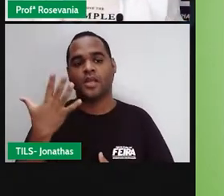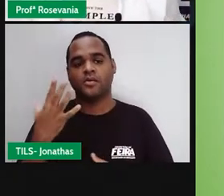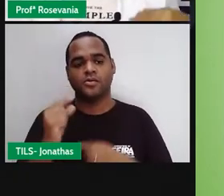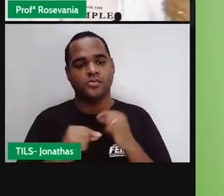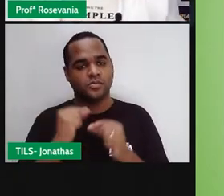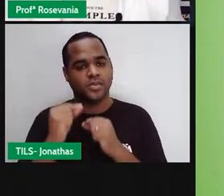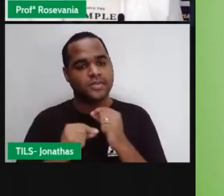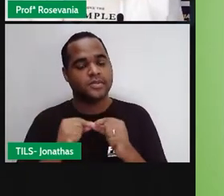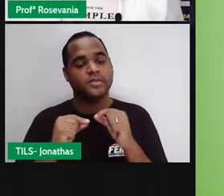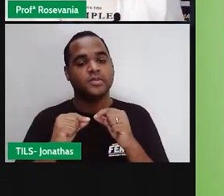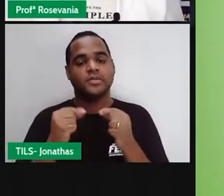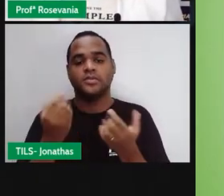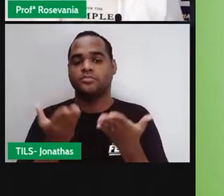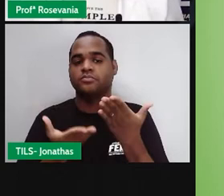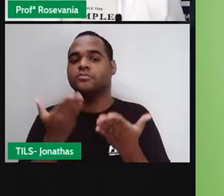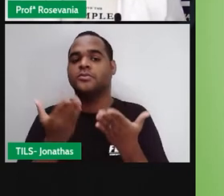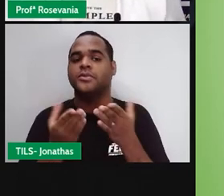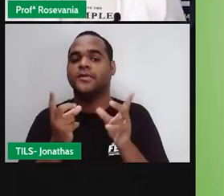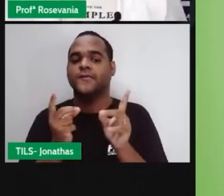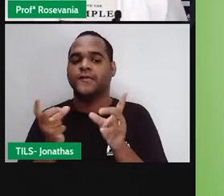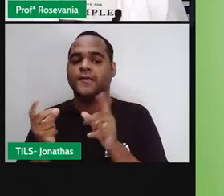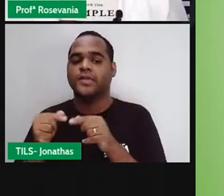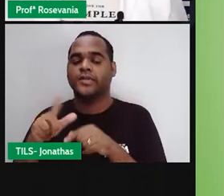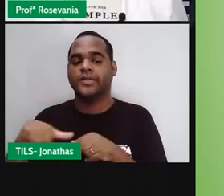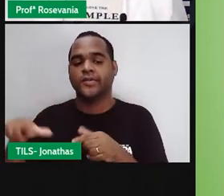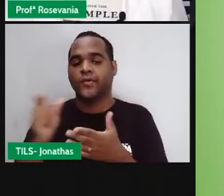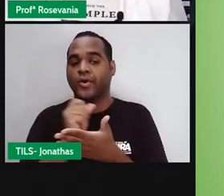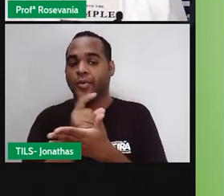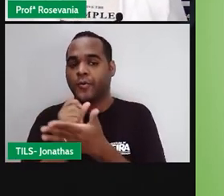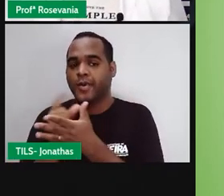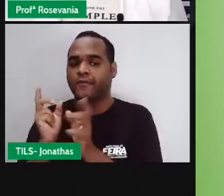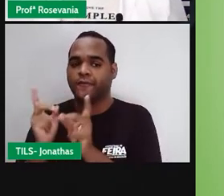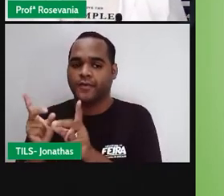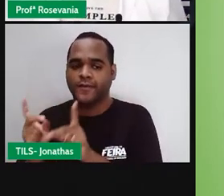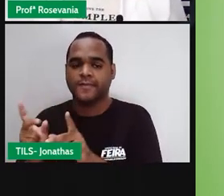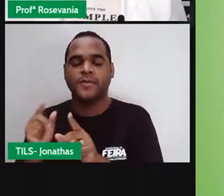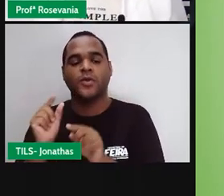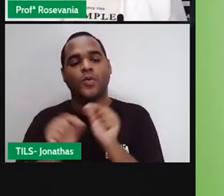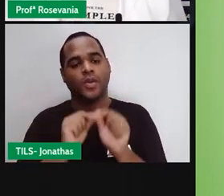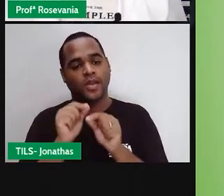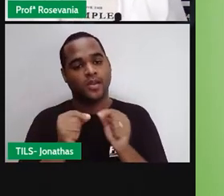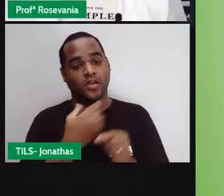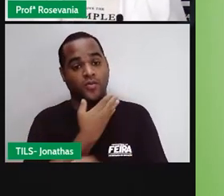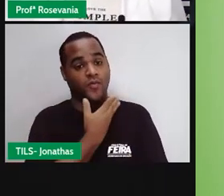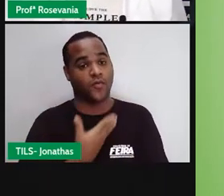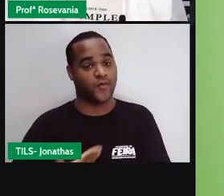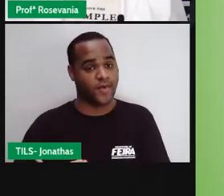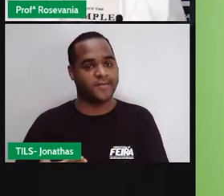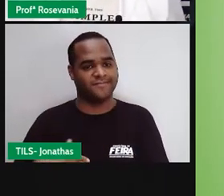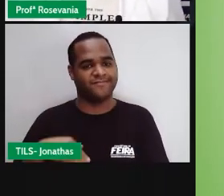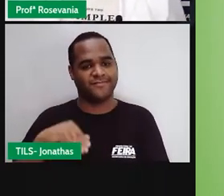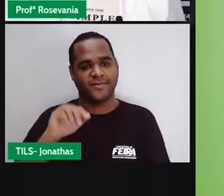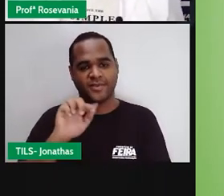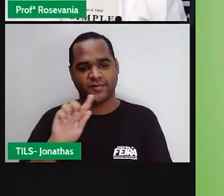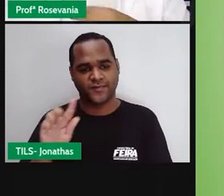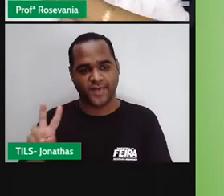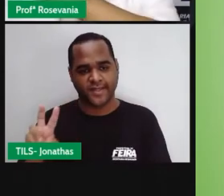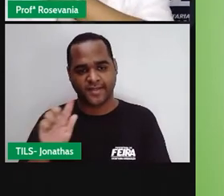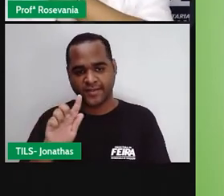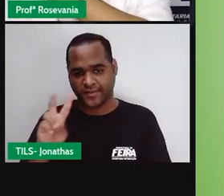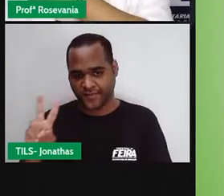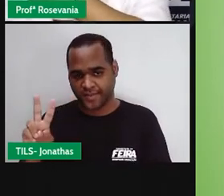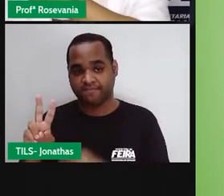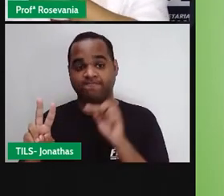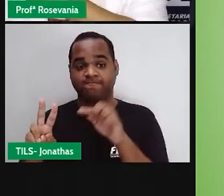não fechava, a gente estava comprando muito mais do que o que estava vendendo. E aí veio, né, na época o governo era de Vargas, né, no início do governo